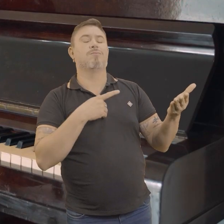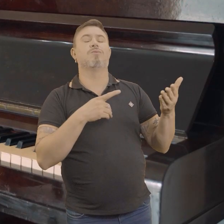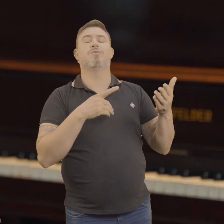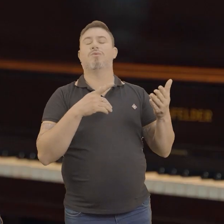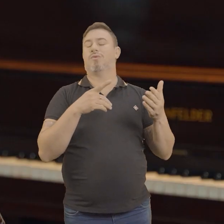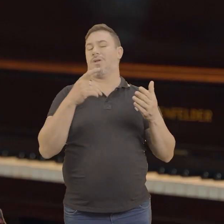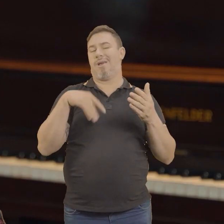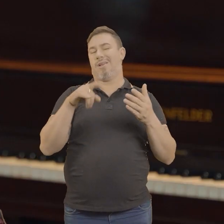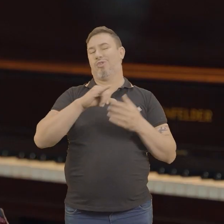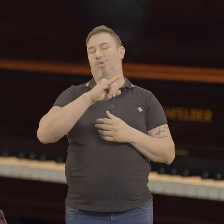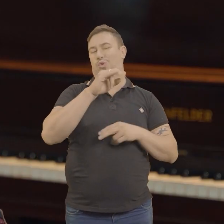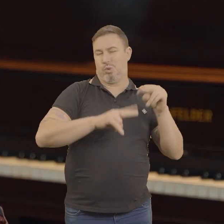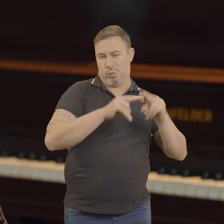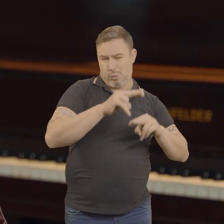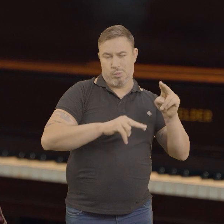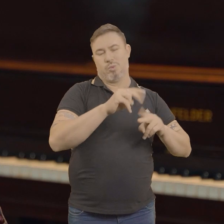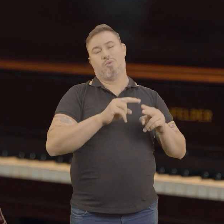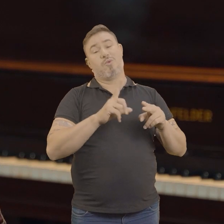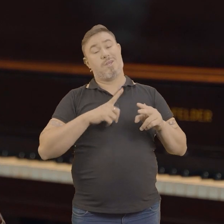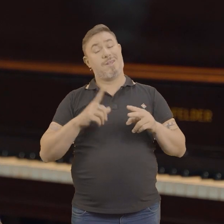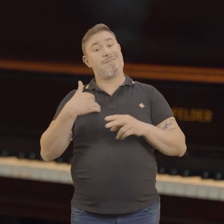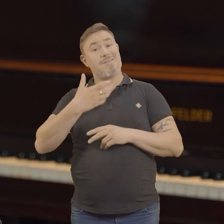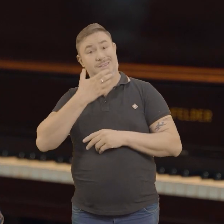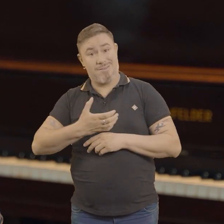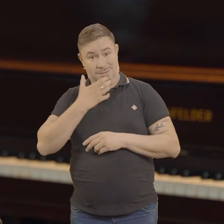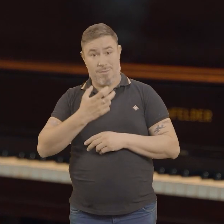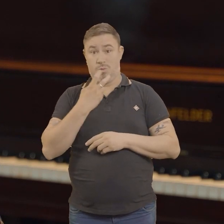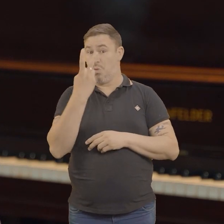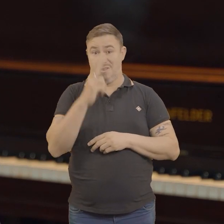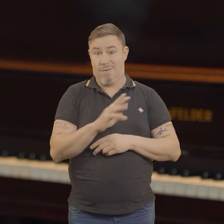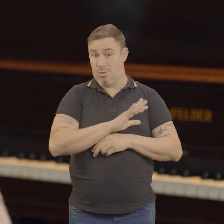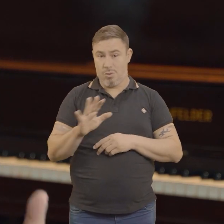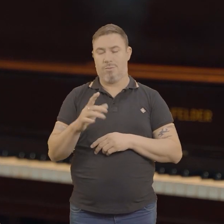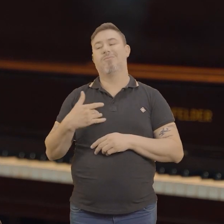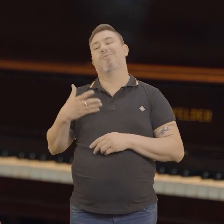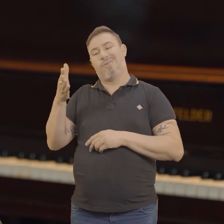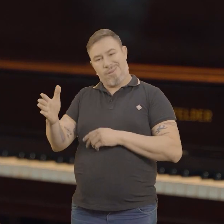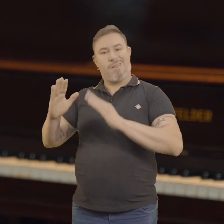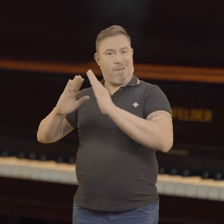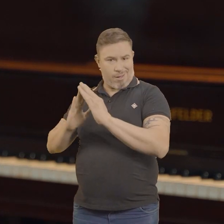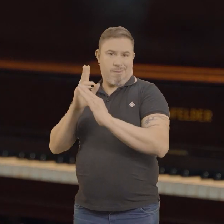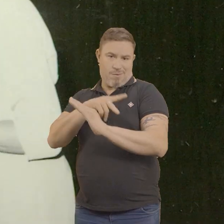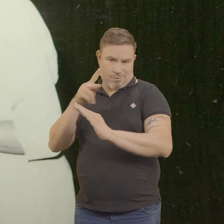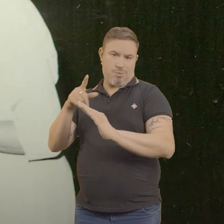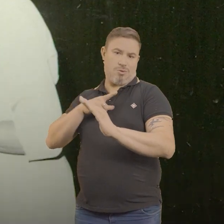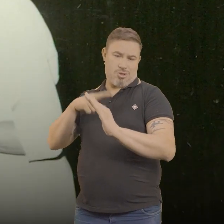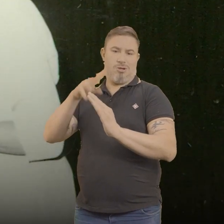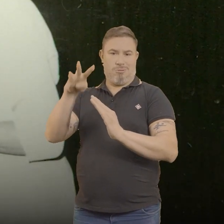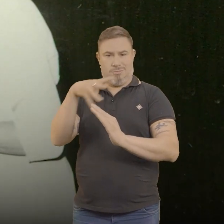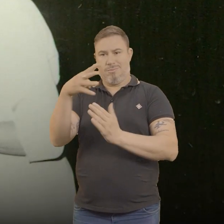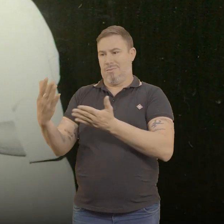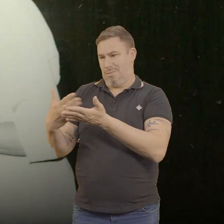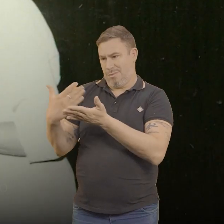ano. Então, a gente ia para a casa das professoras e elas lá tinham sua biblioteca, seus livros.